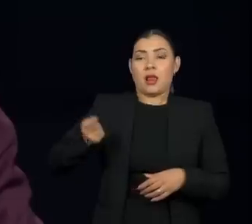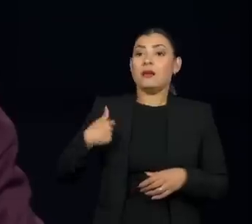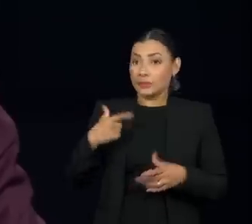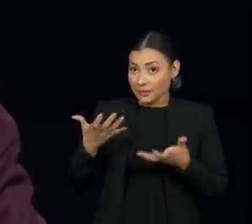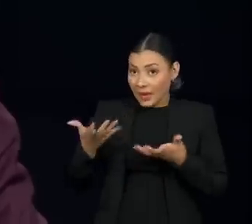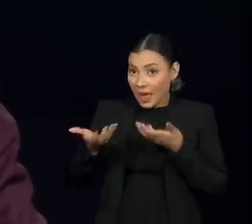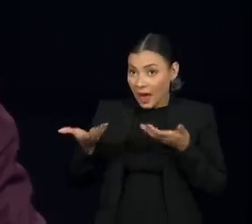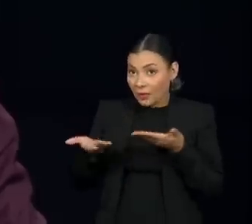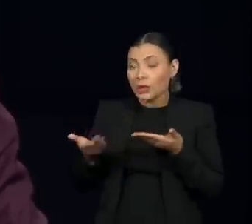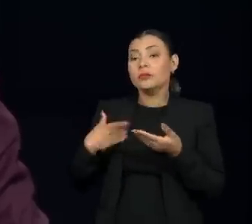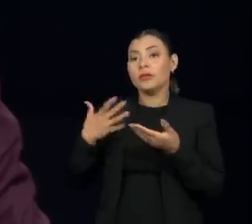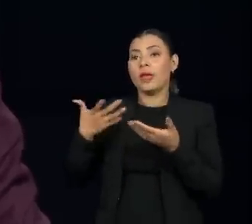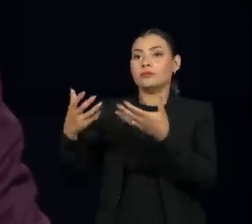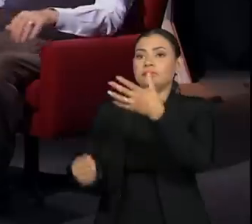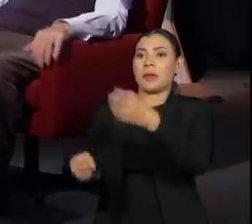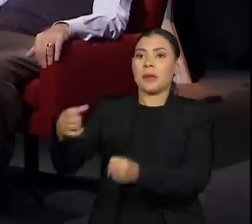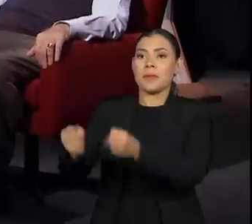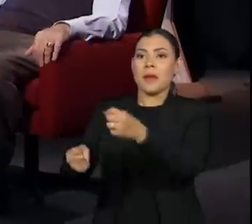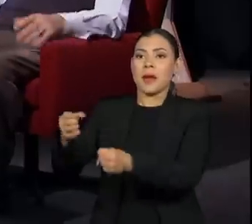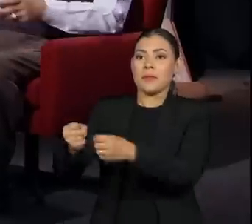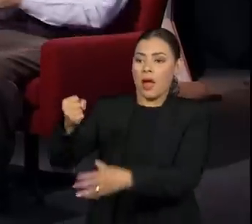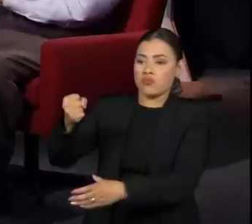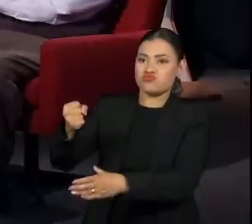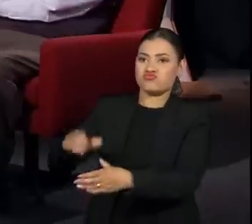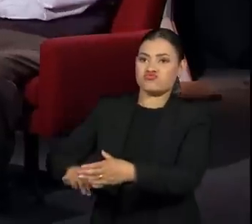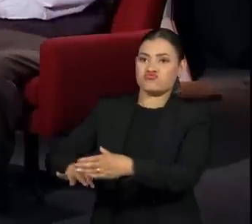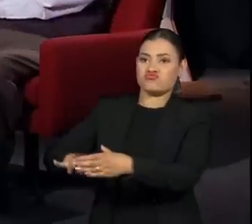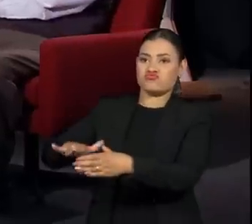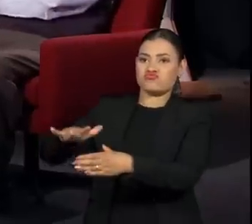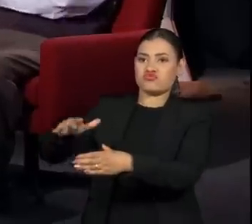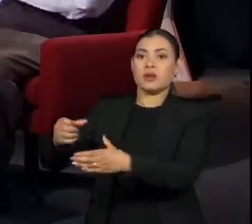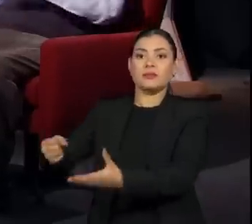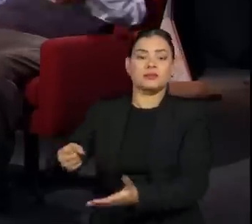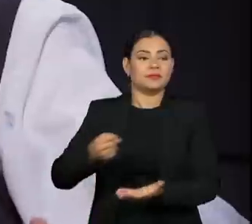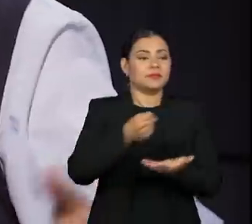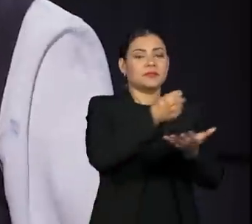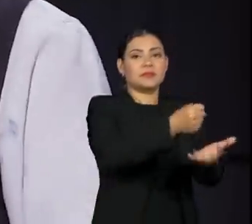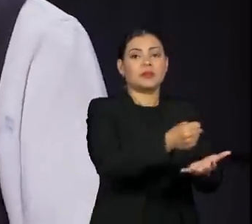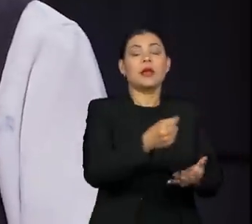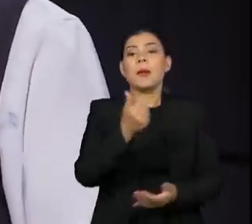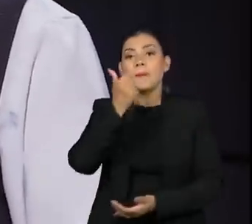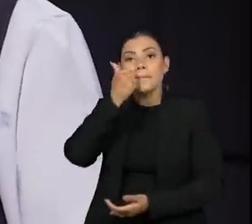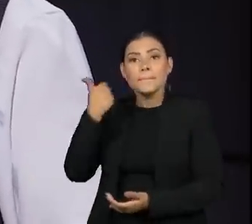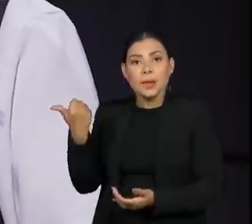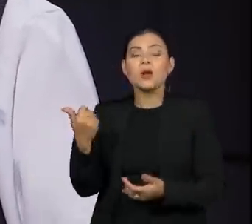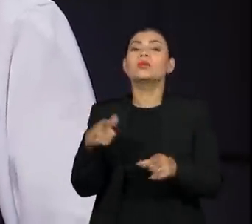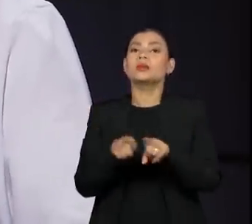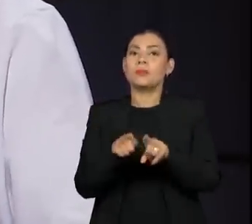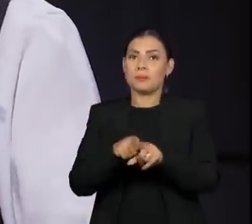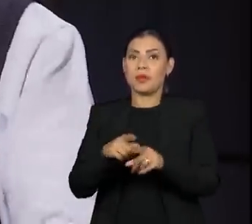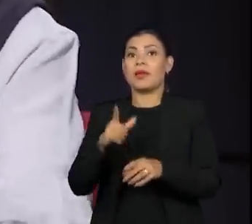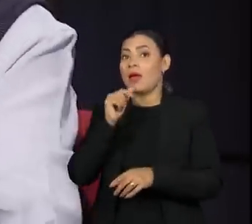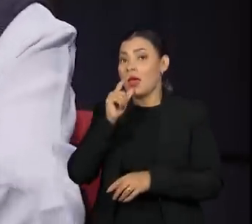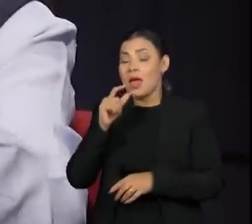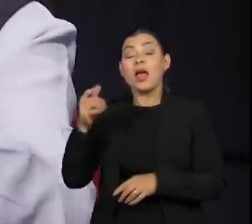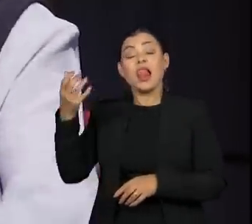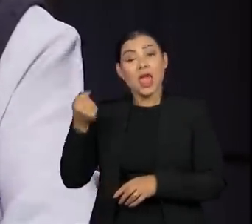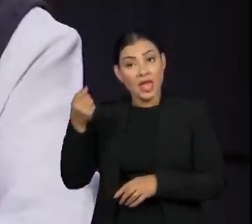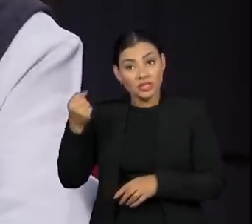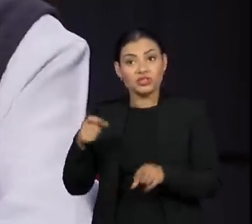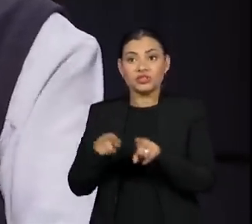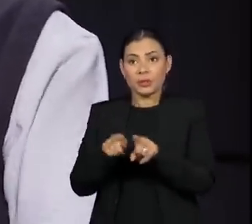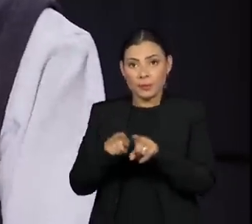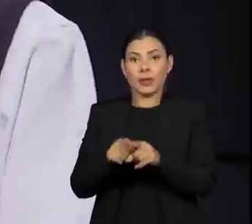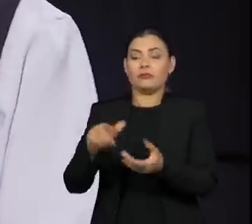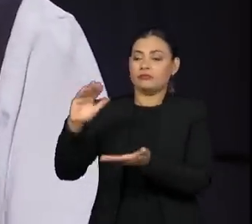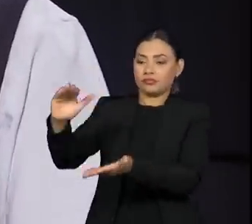tirava na hora tirava lá você o pão ficava na entrada da casa ninguém roubava o pão a garrafa de Elite ficava na entrada da casa aquelas